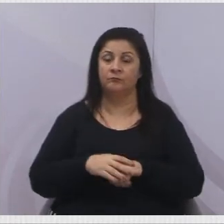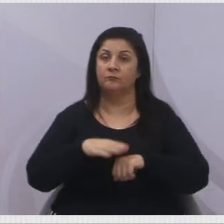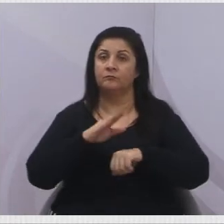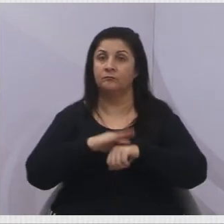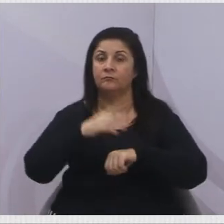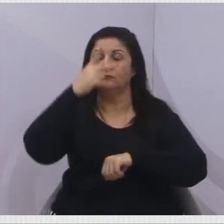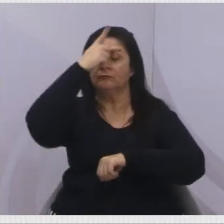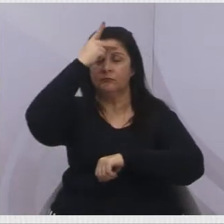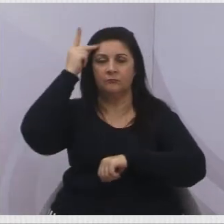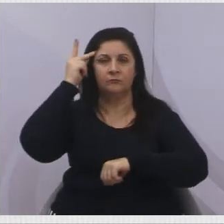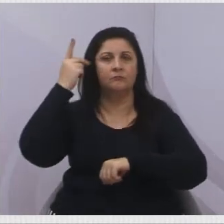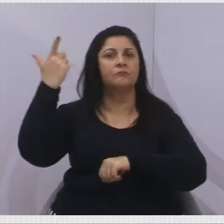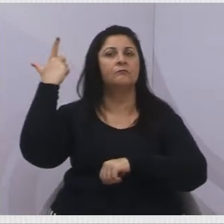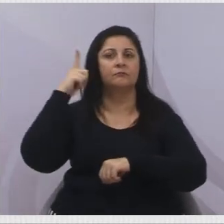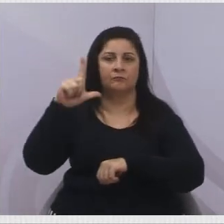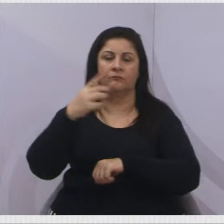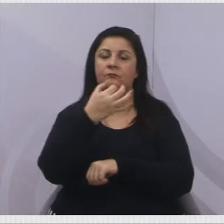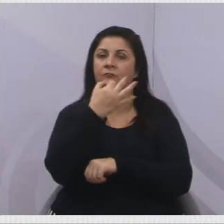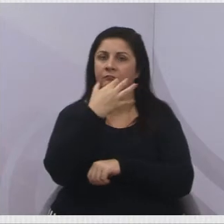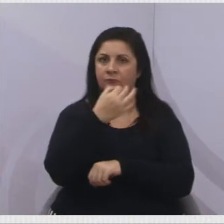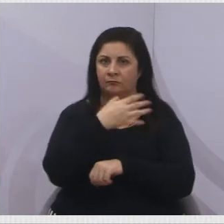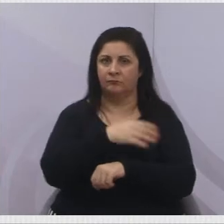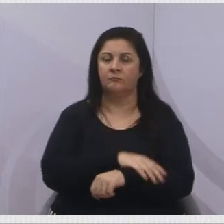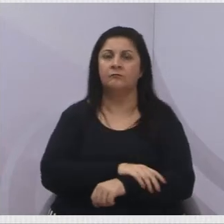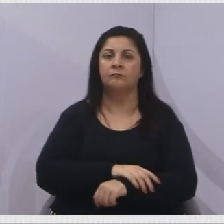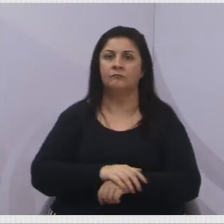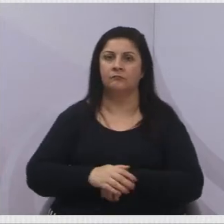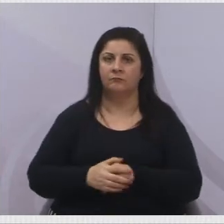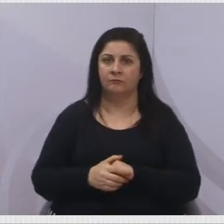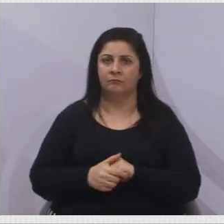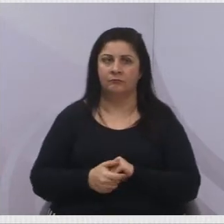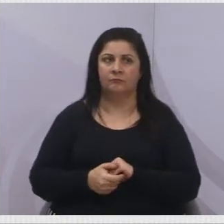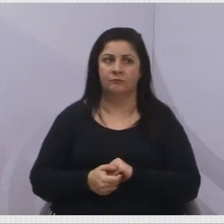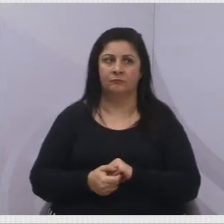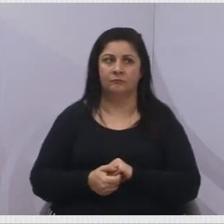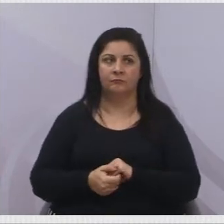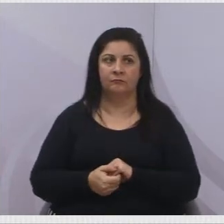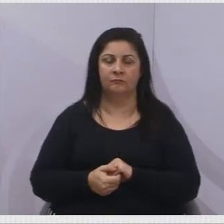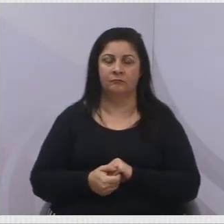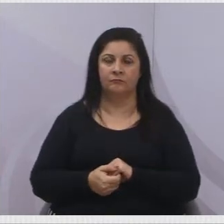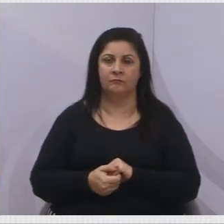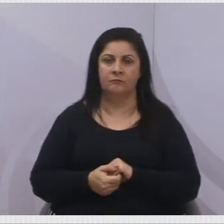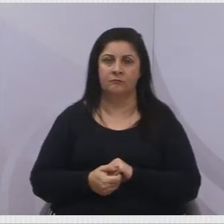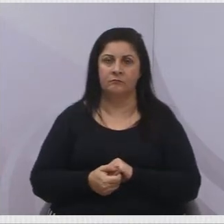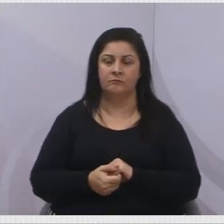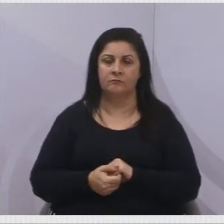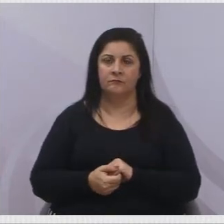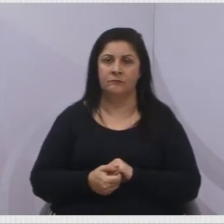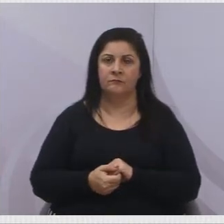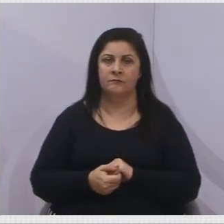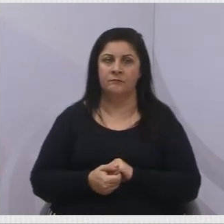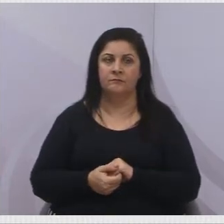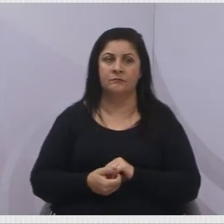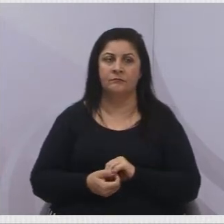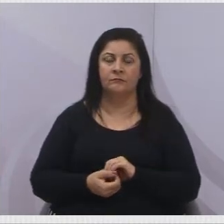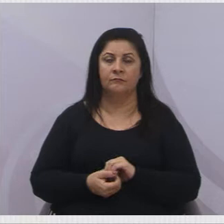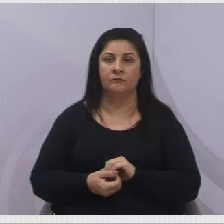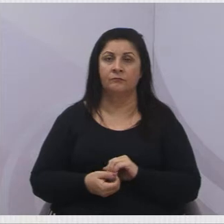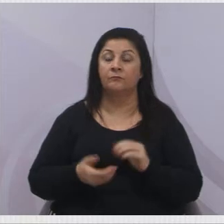pacientes assistidos, né, com a dispensação de medicamentos e encerramos o quadrimestre